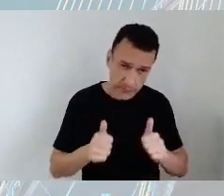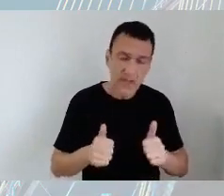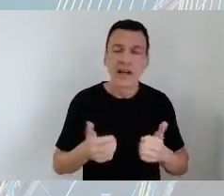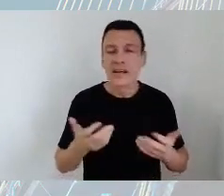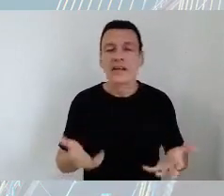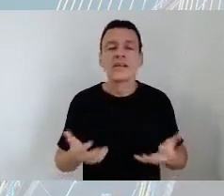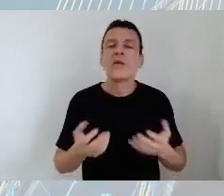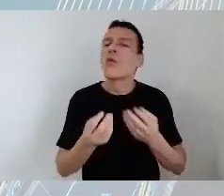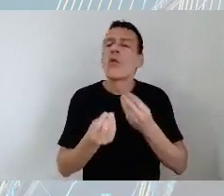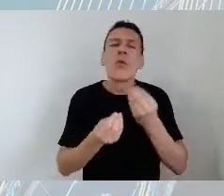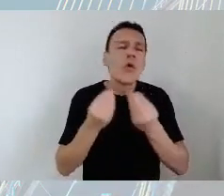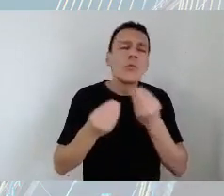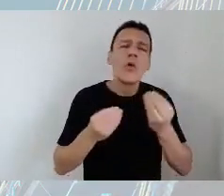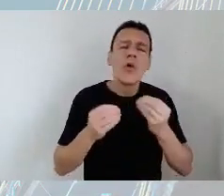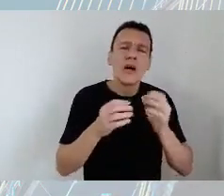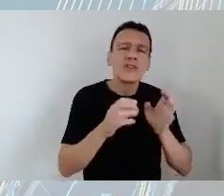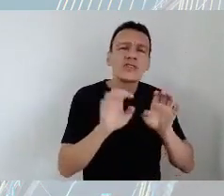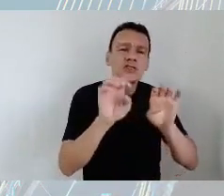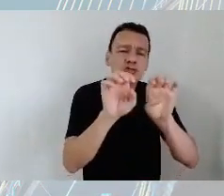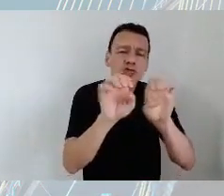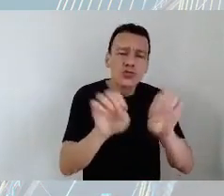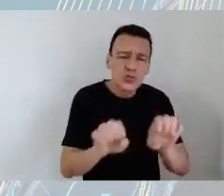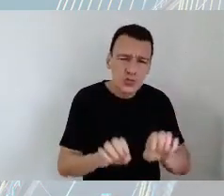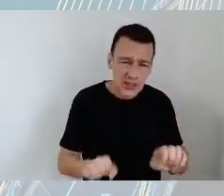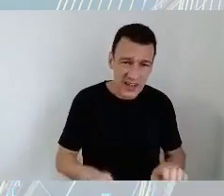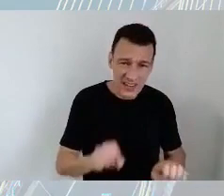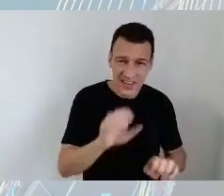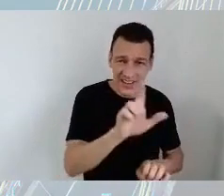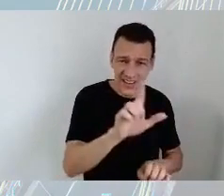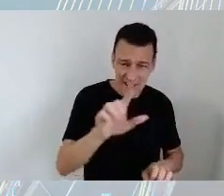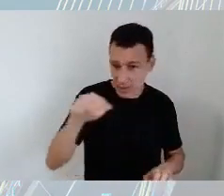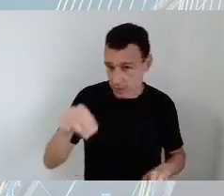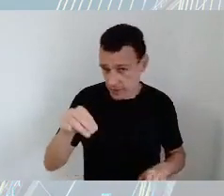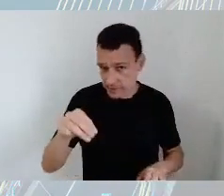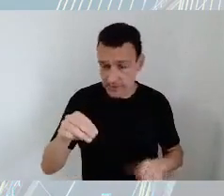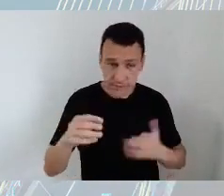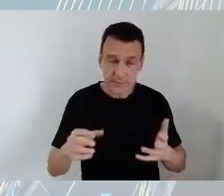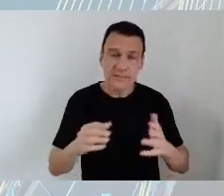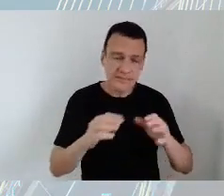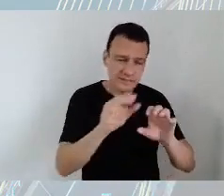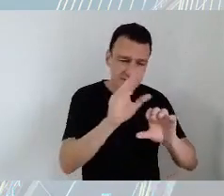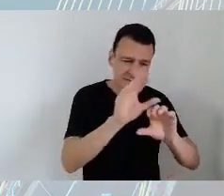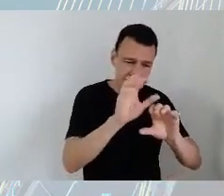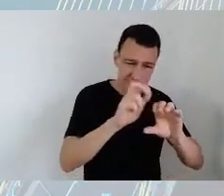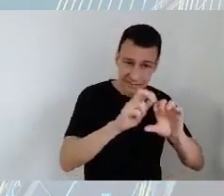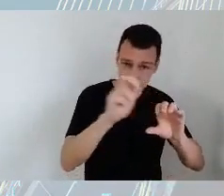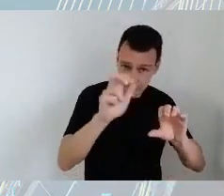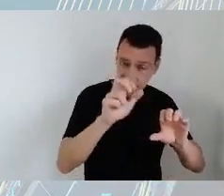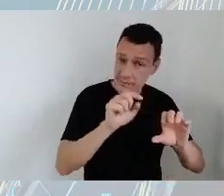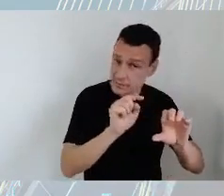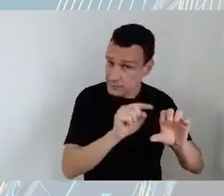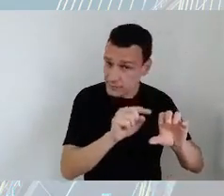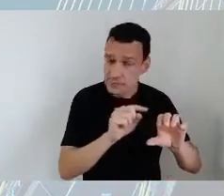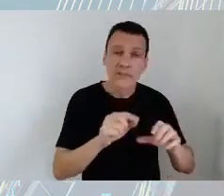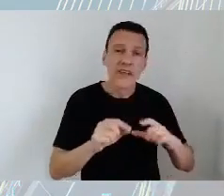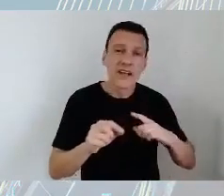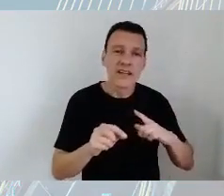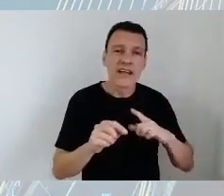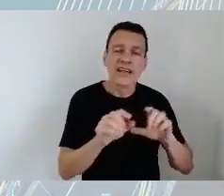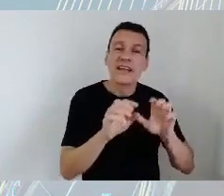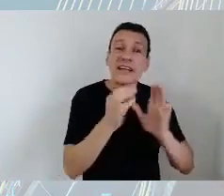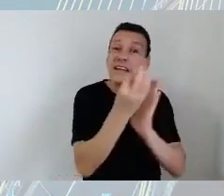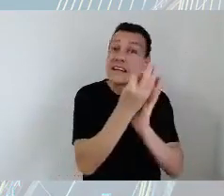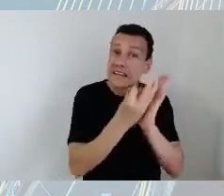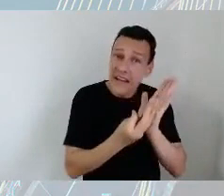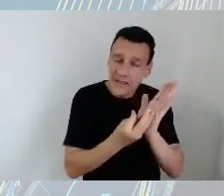LLM. E, como eu disse, vale para qualquer um. O ChatGPT, a gente vai trabalhar com instruções textuais. Tá?